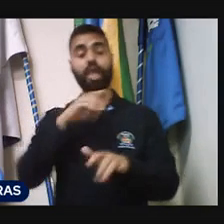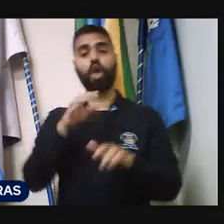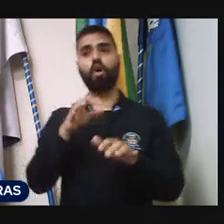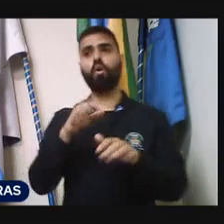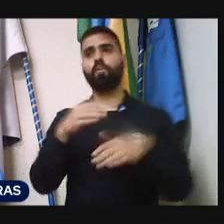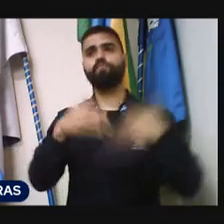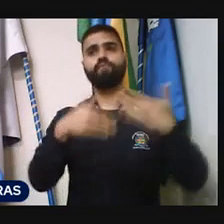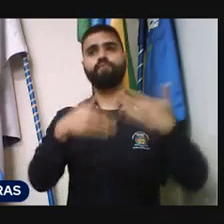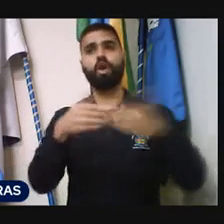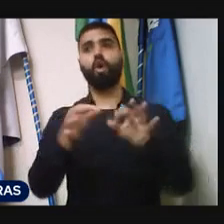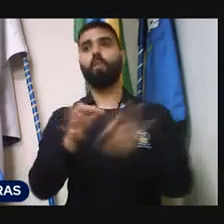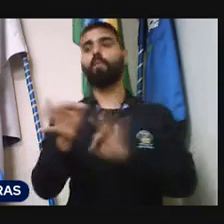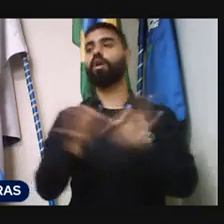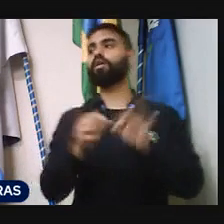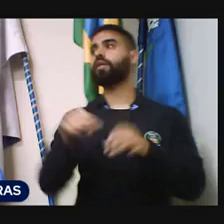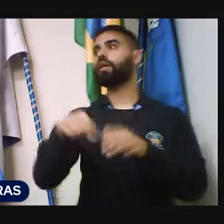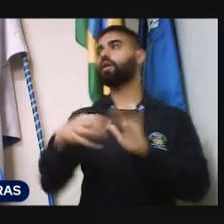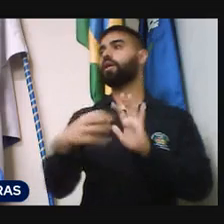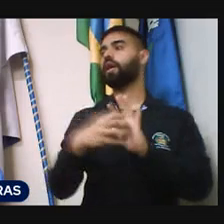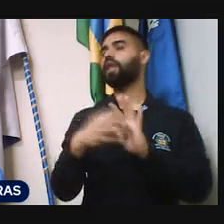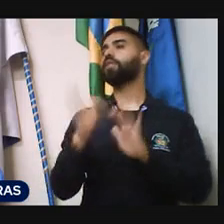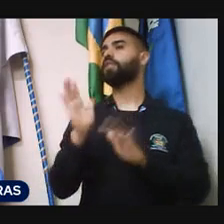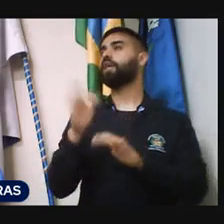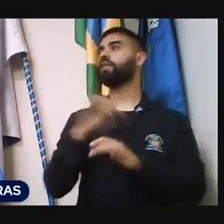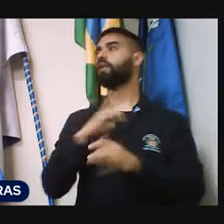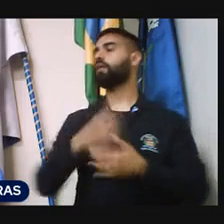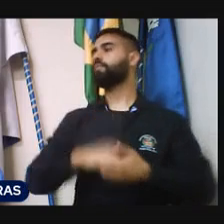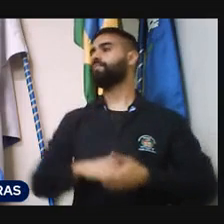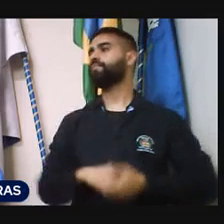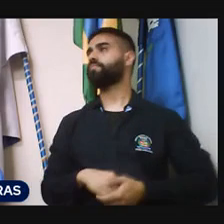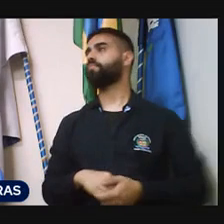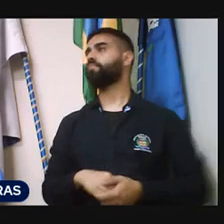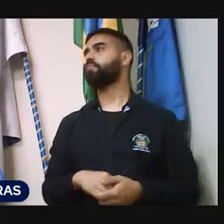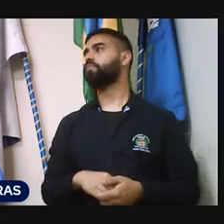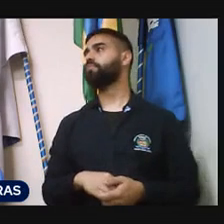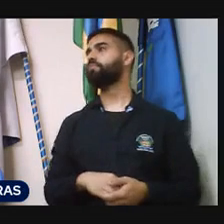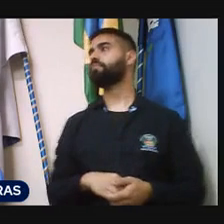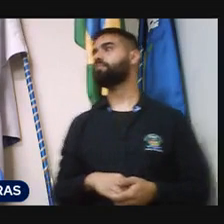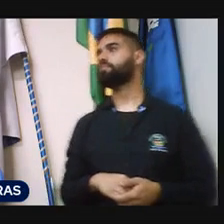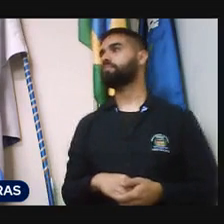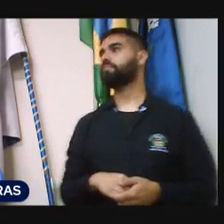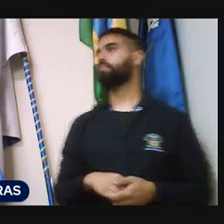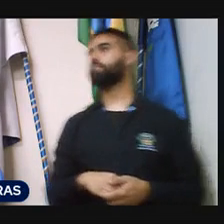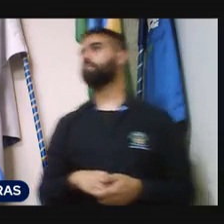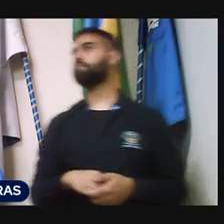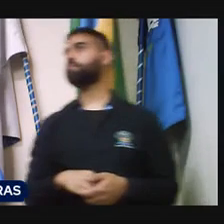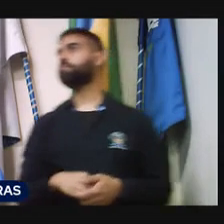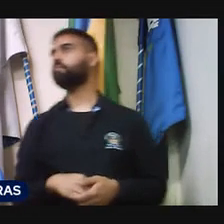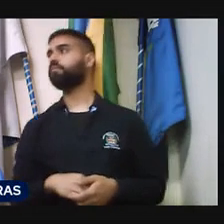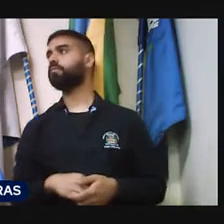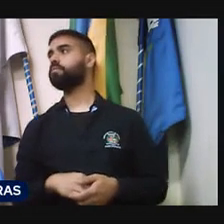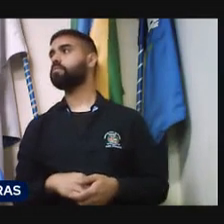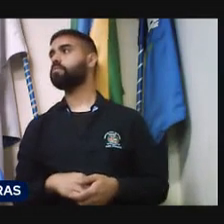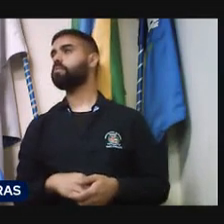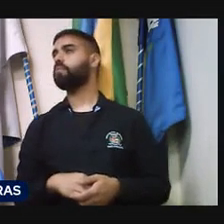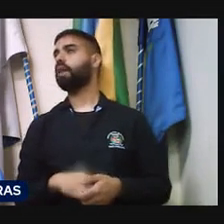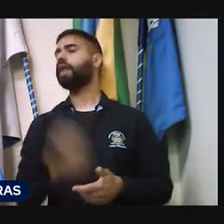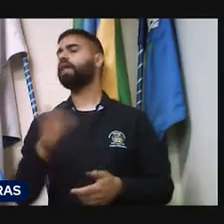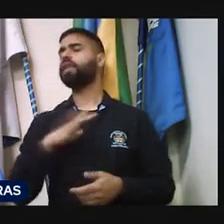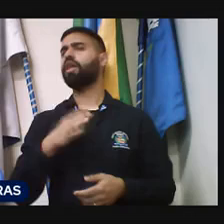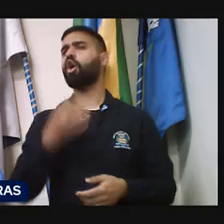casa e já recebeu parecer favorável da Comissão de Justiça e está na comissão de